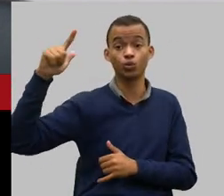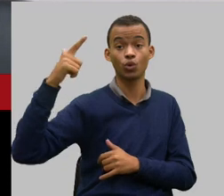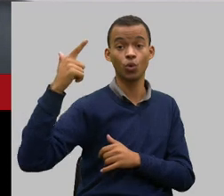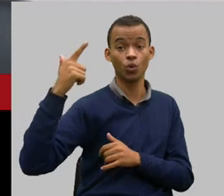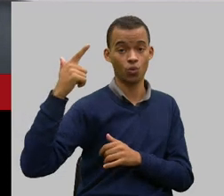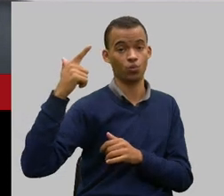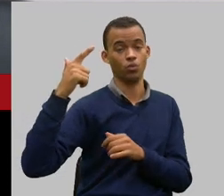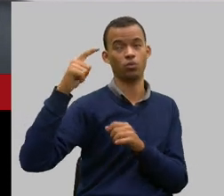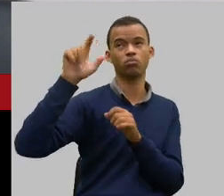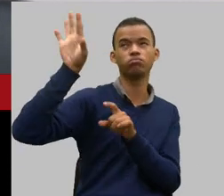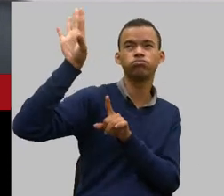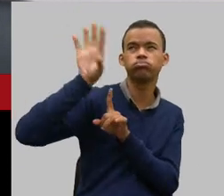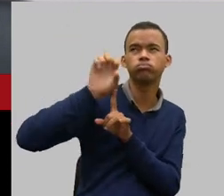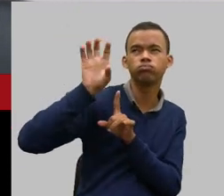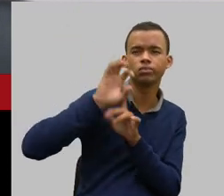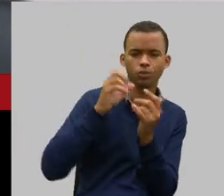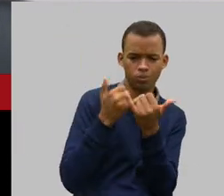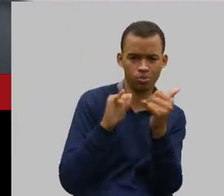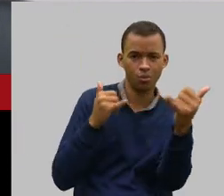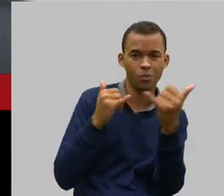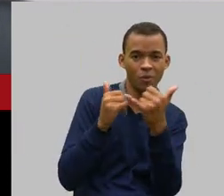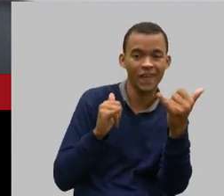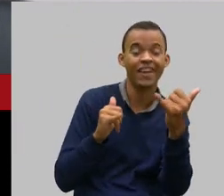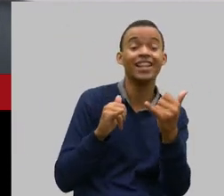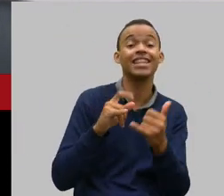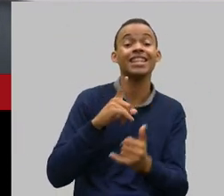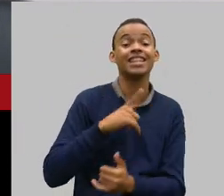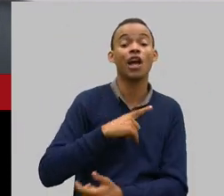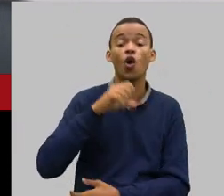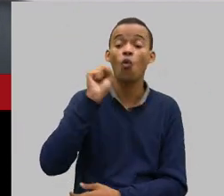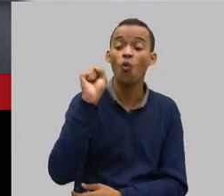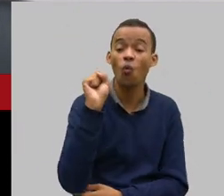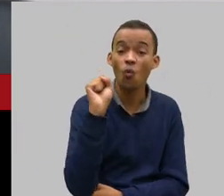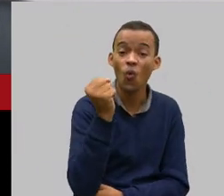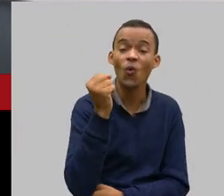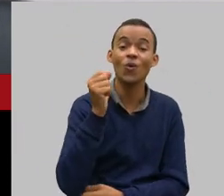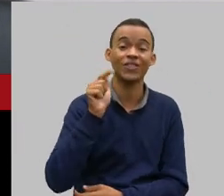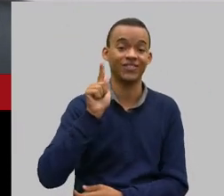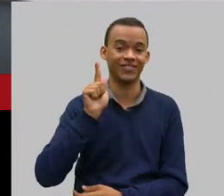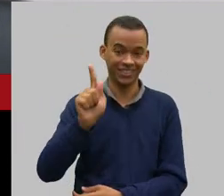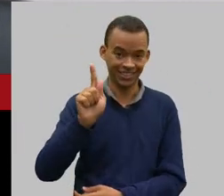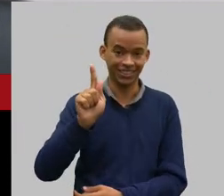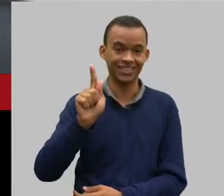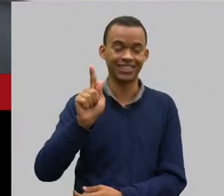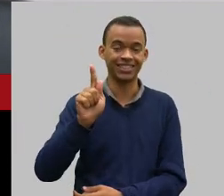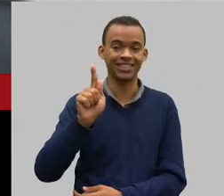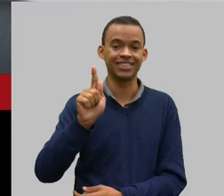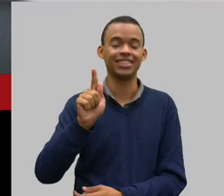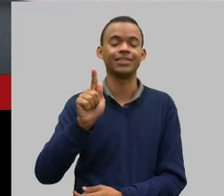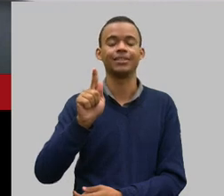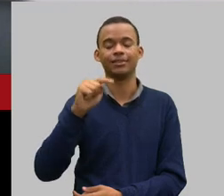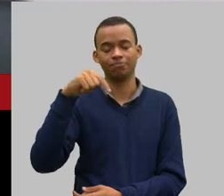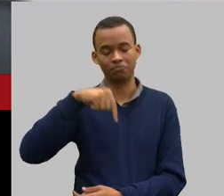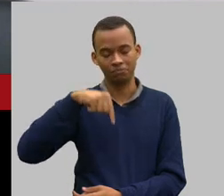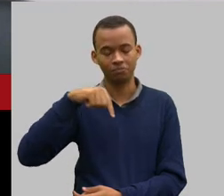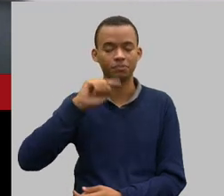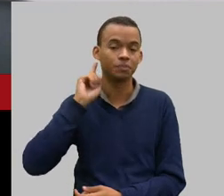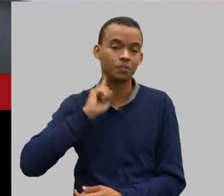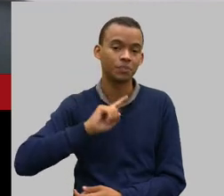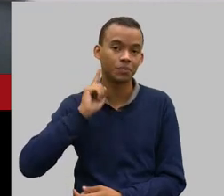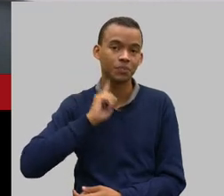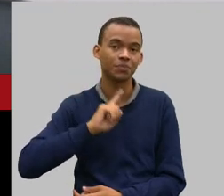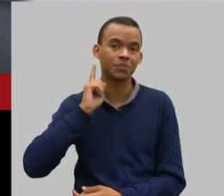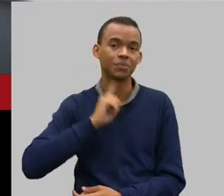e são mais de 8 GB é mais de mais da metade da da Itaipu que é nosssa e